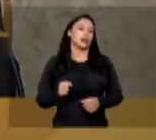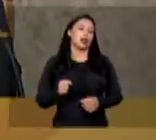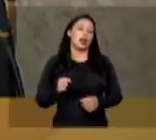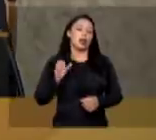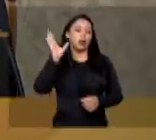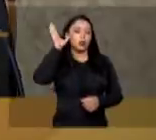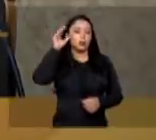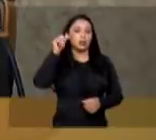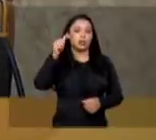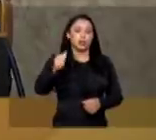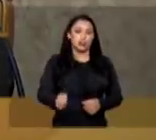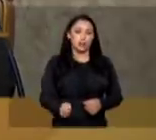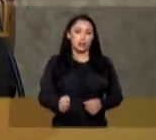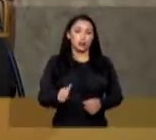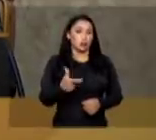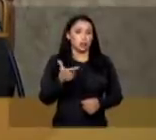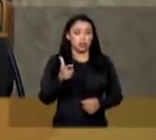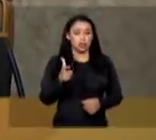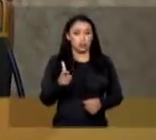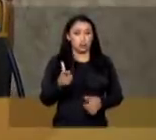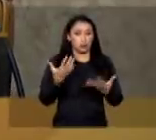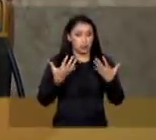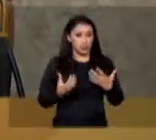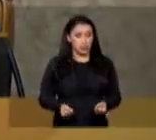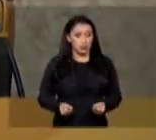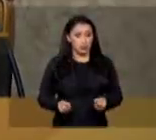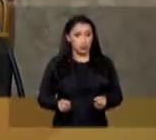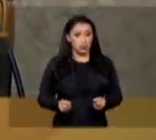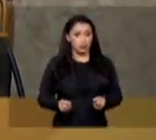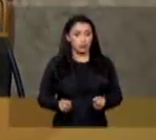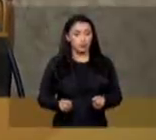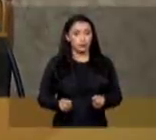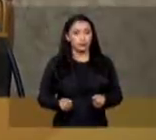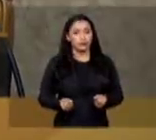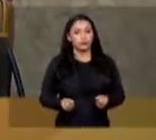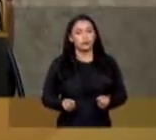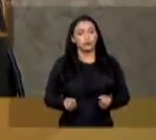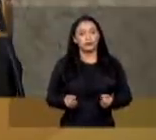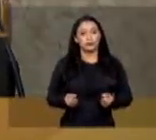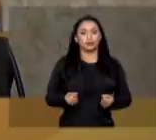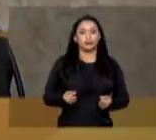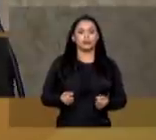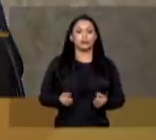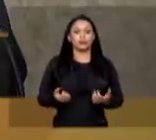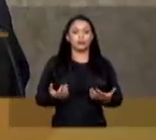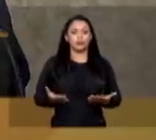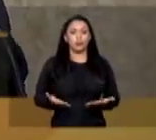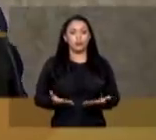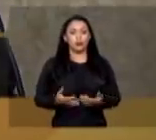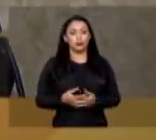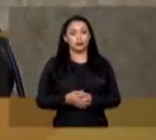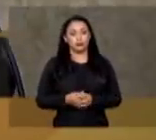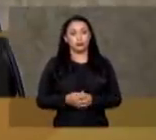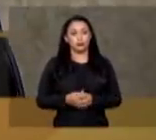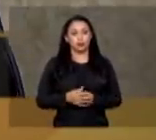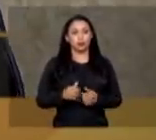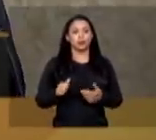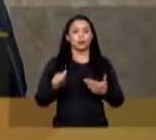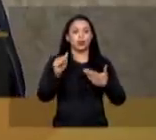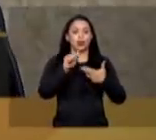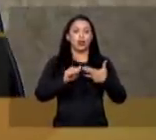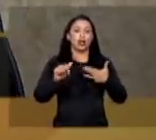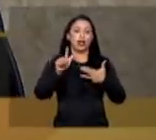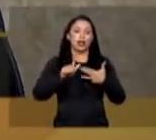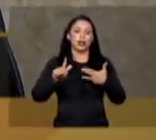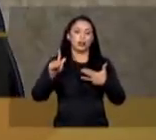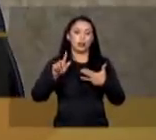resultado, porque a proclamação não era bem explícita nesse sentido. Então, no agravante mental, no